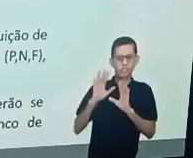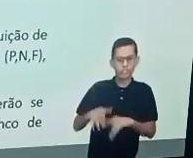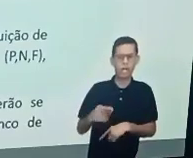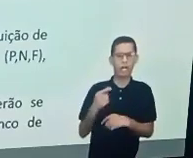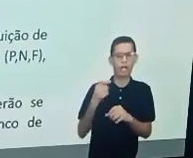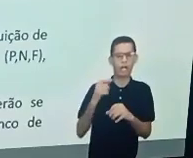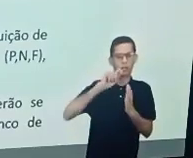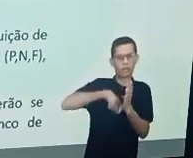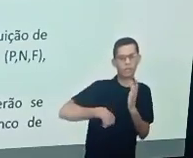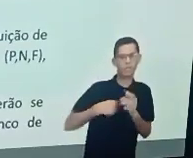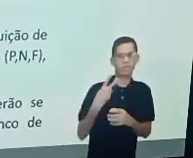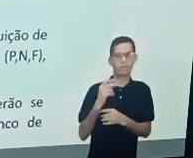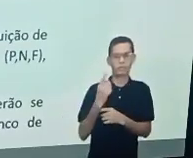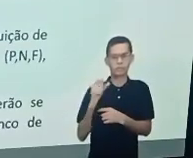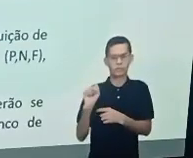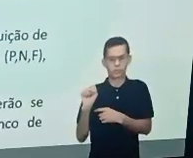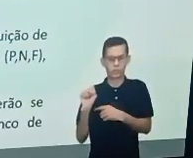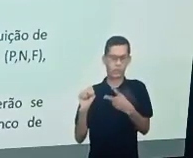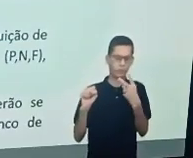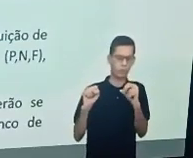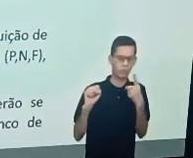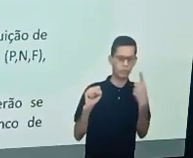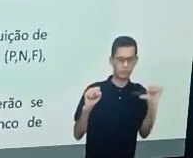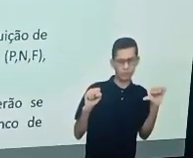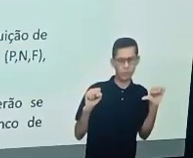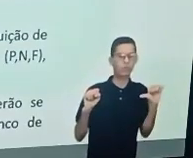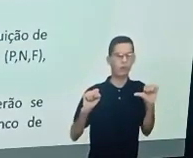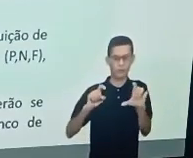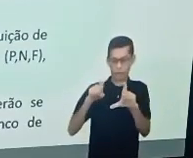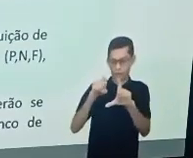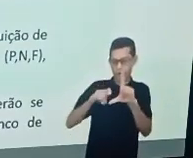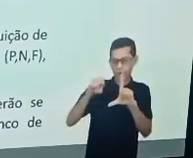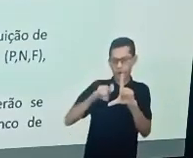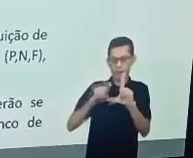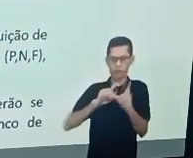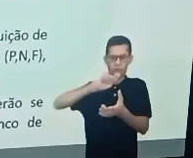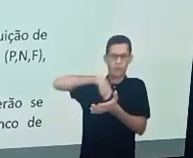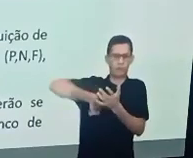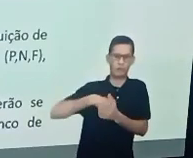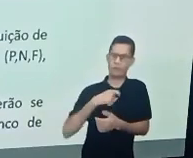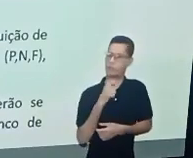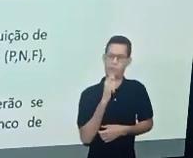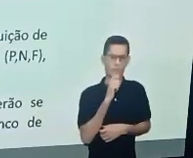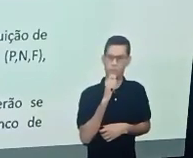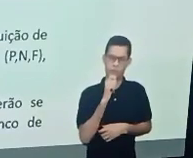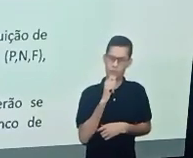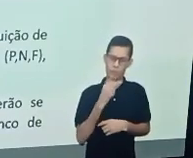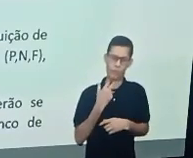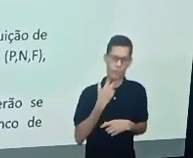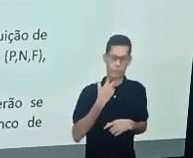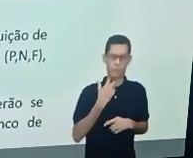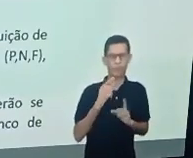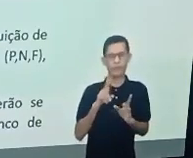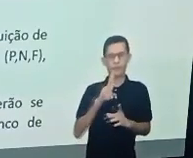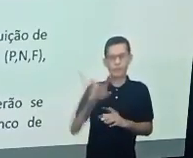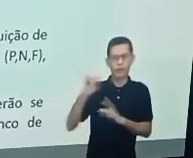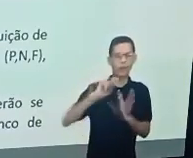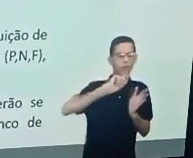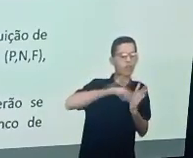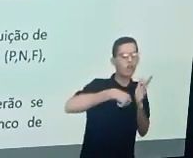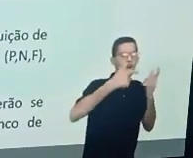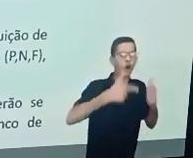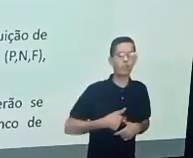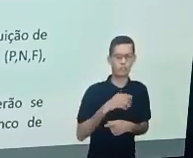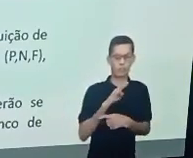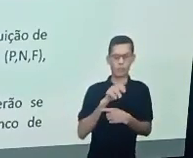e 19, eles não vão se inscrever na sede, como eu falei aqui no início. Eles vão se inscrever no banco